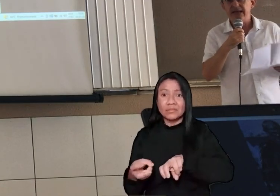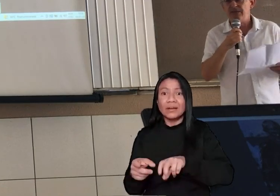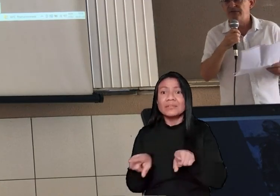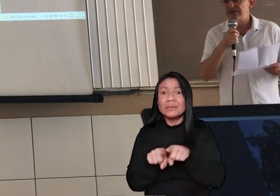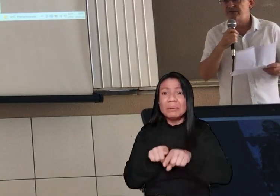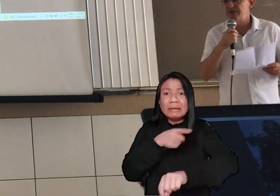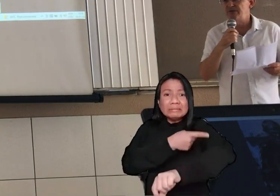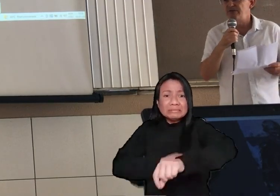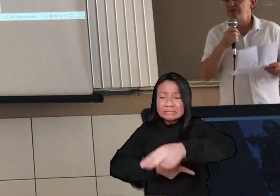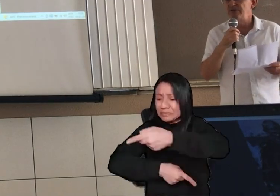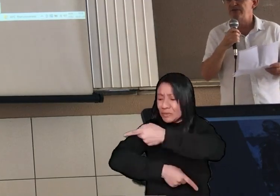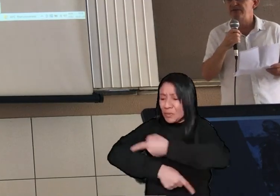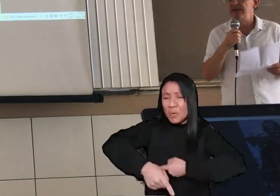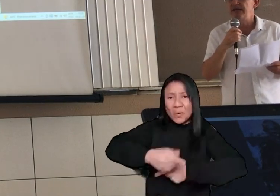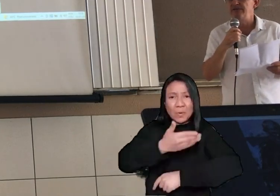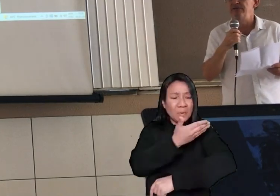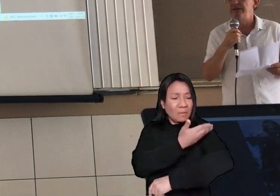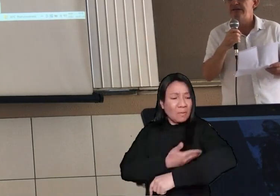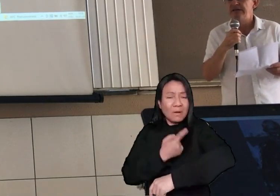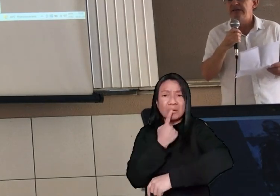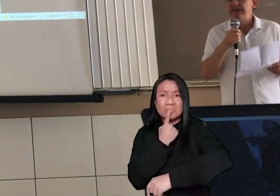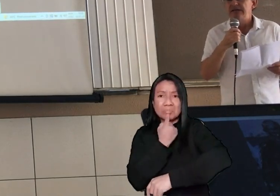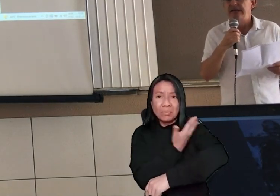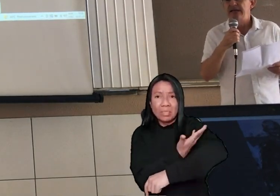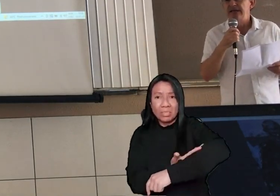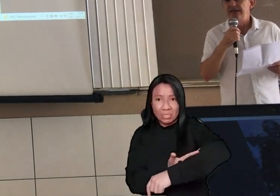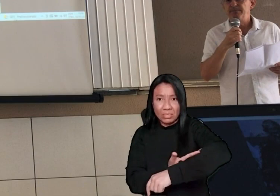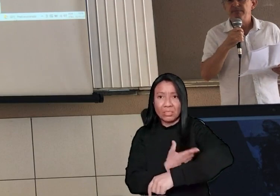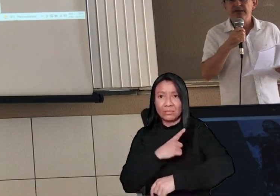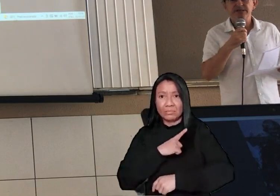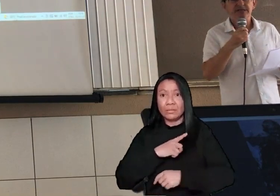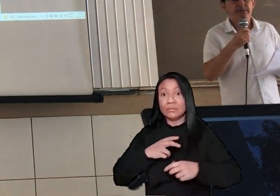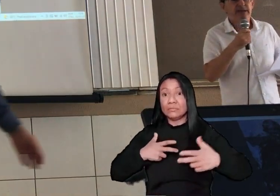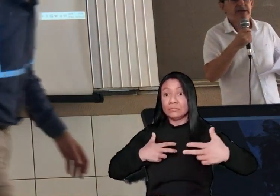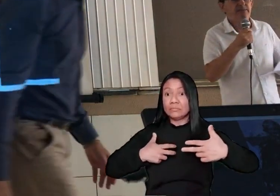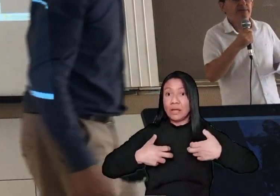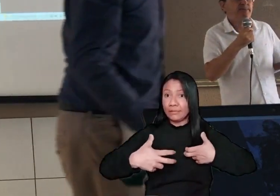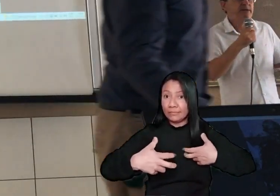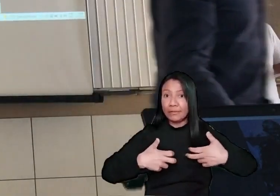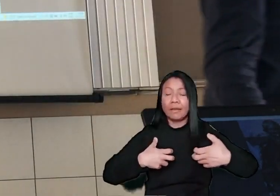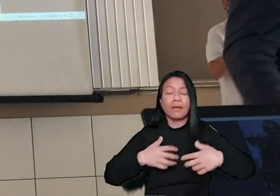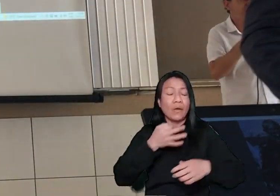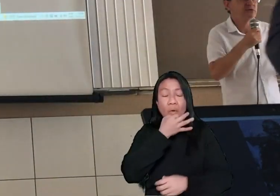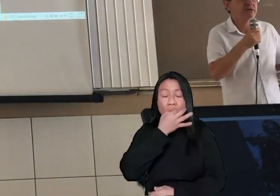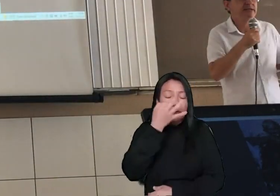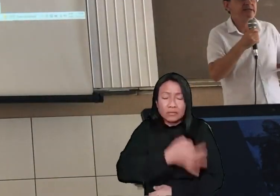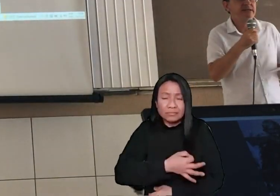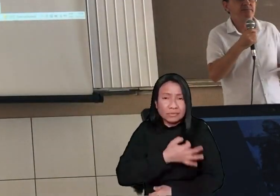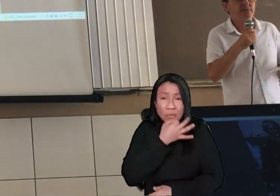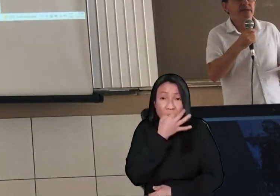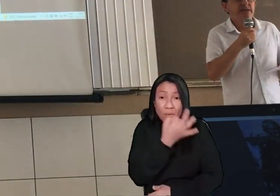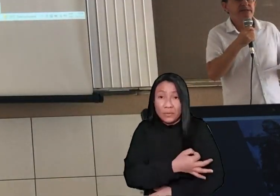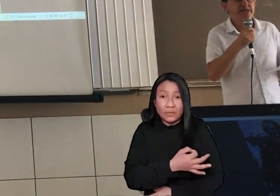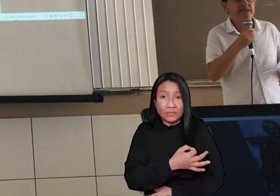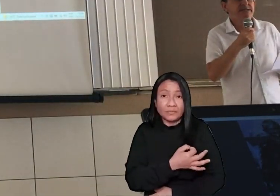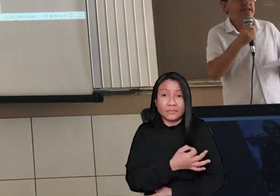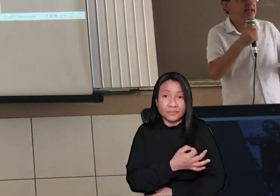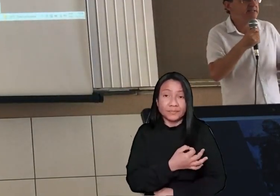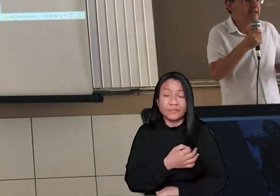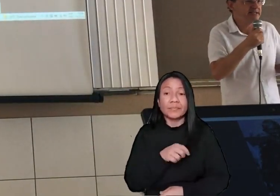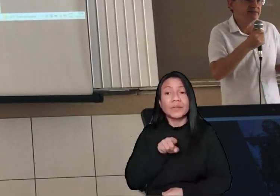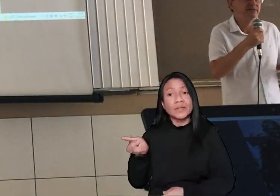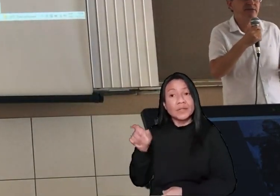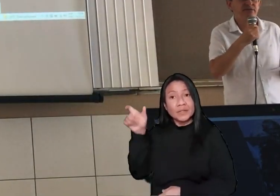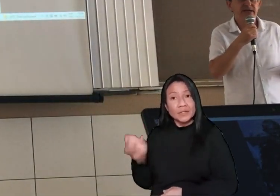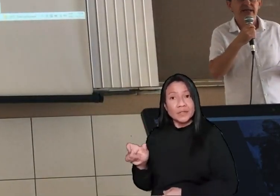A guerra é uma coisa muito terrível, né? E ele disse para essa pessoa que ele disse que se